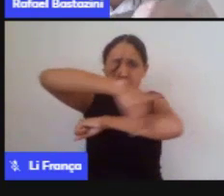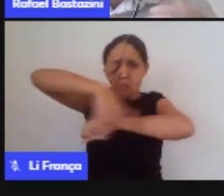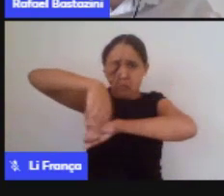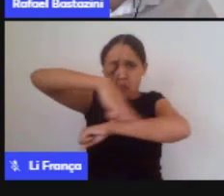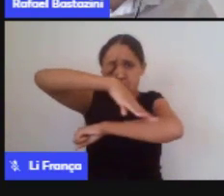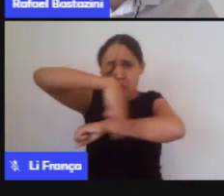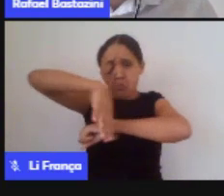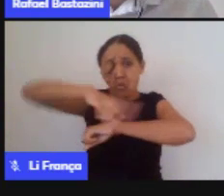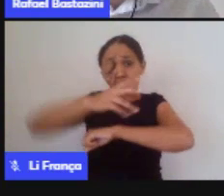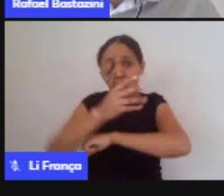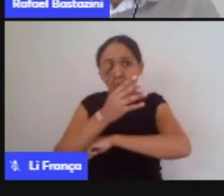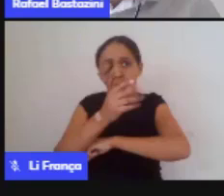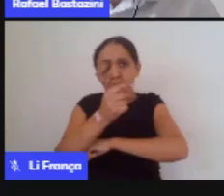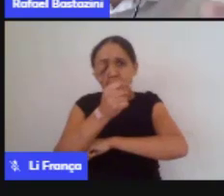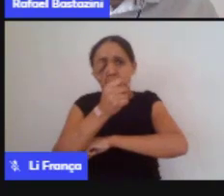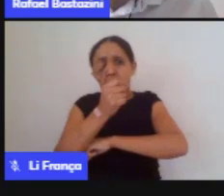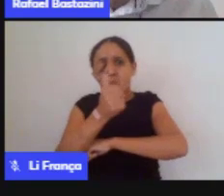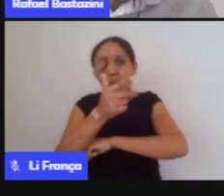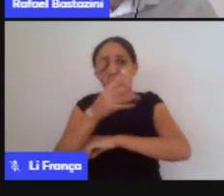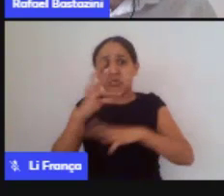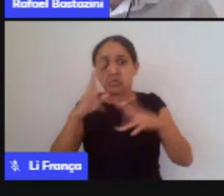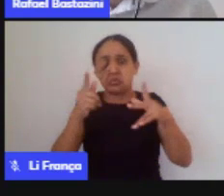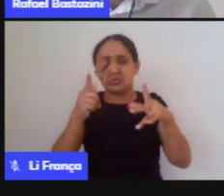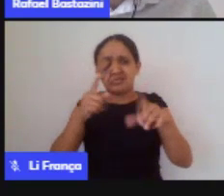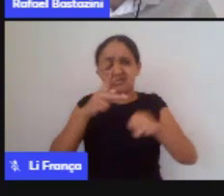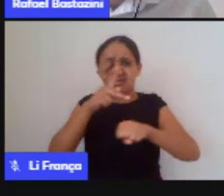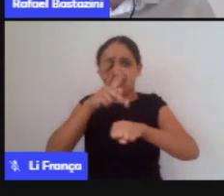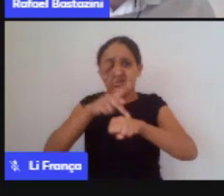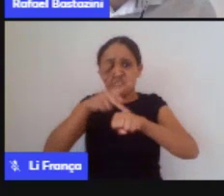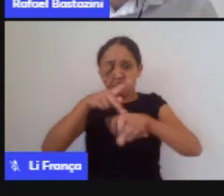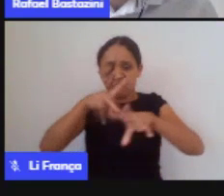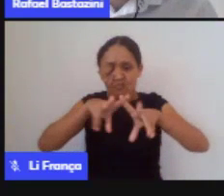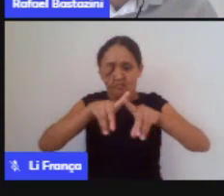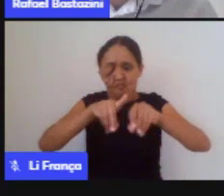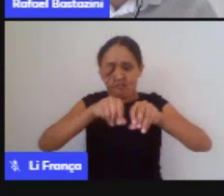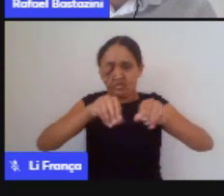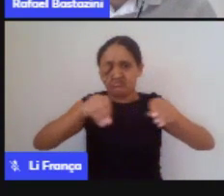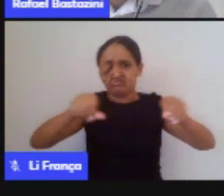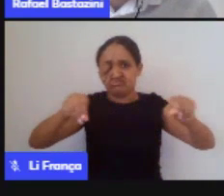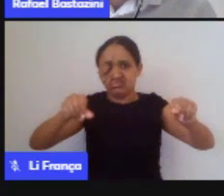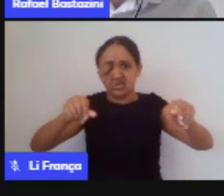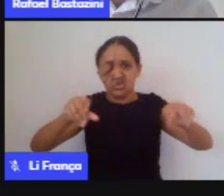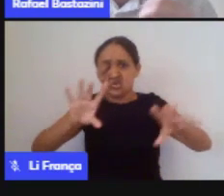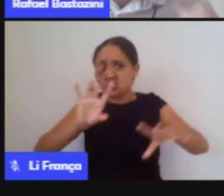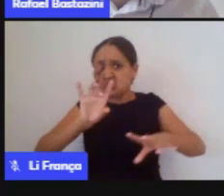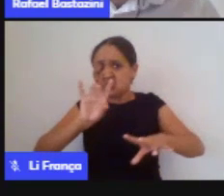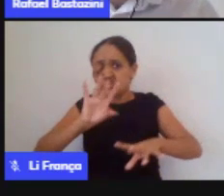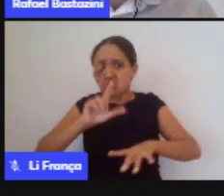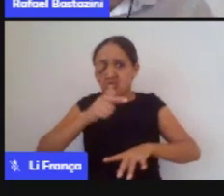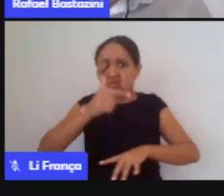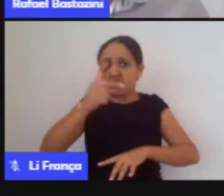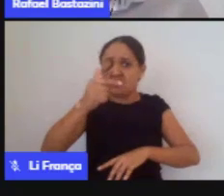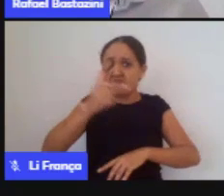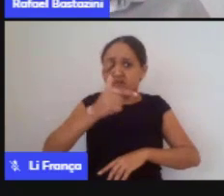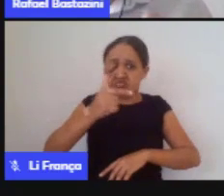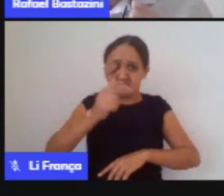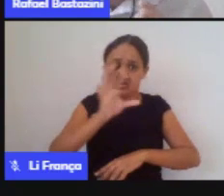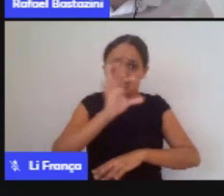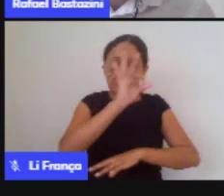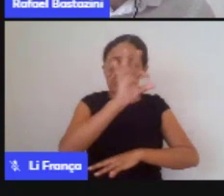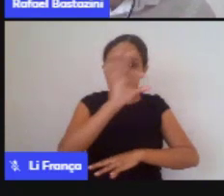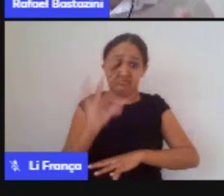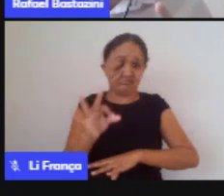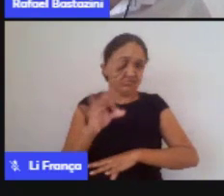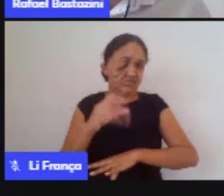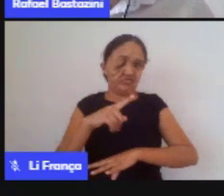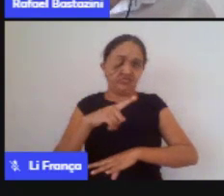todas não, ou grande parte, vias encascalhadas, vias de terra, só 22% era asfalto. Então havia, quando a